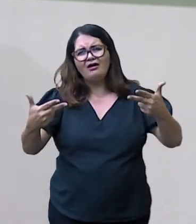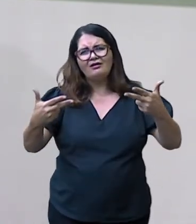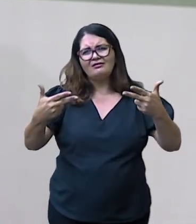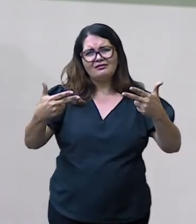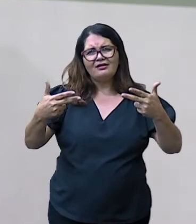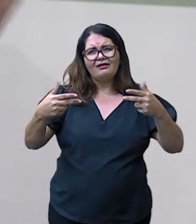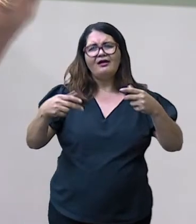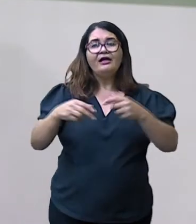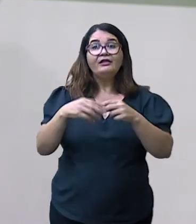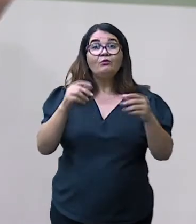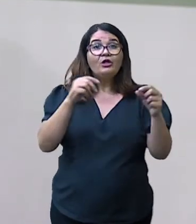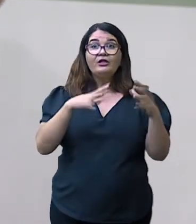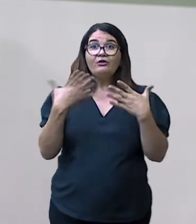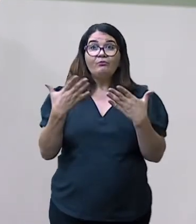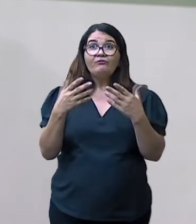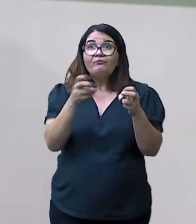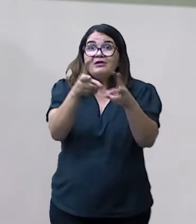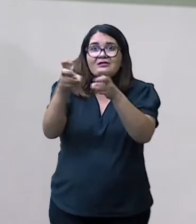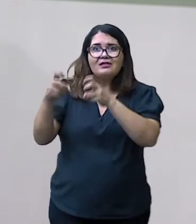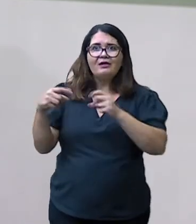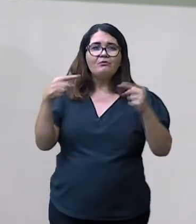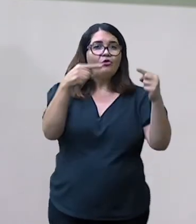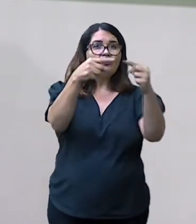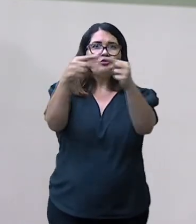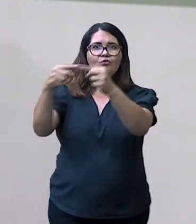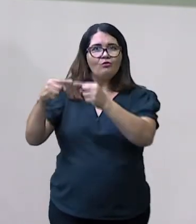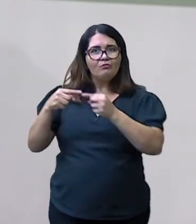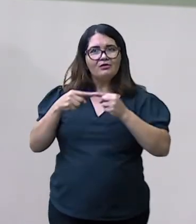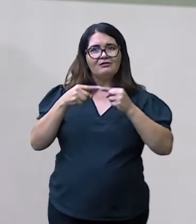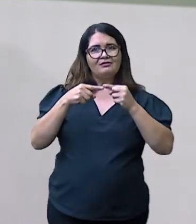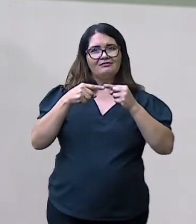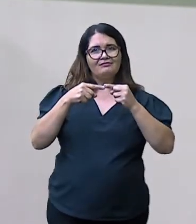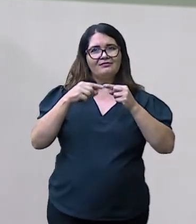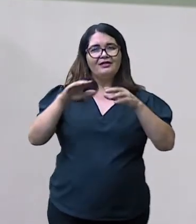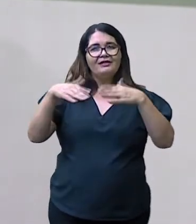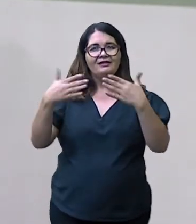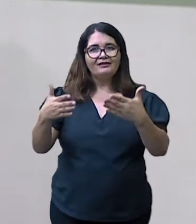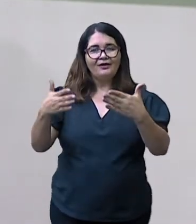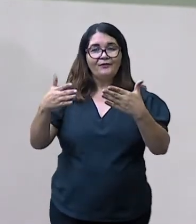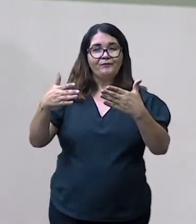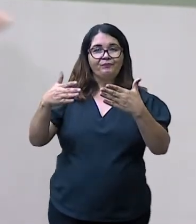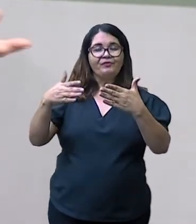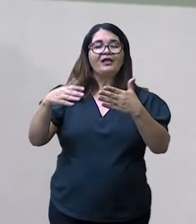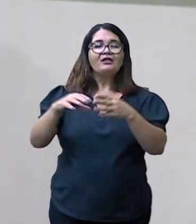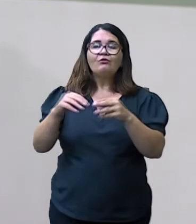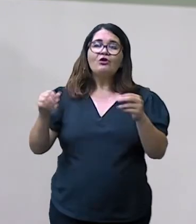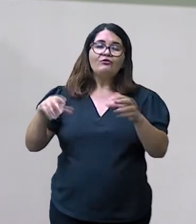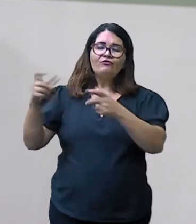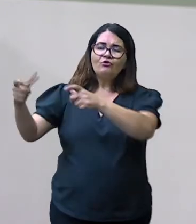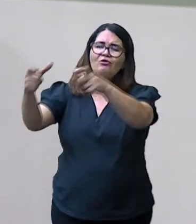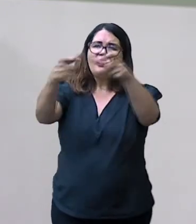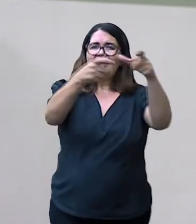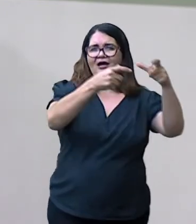e foram 4 portões de entrada, Pernambuco, Rio de Janeiro, São Paulo.